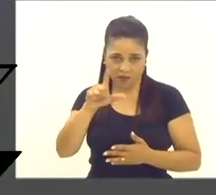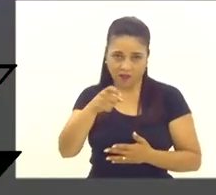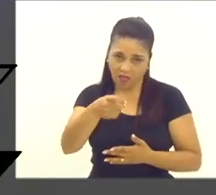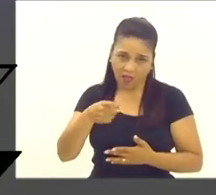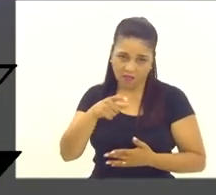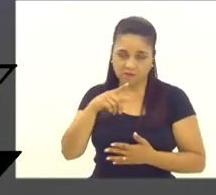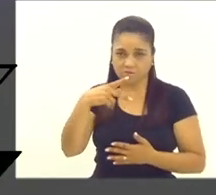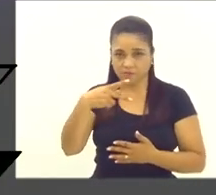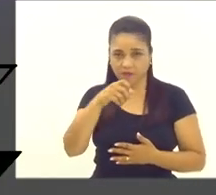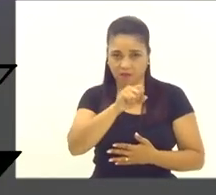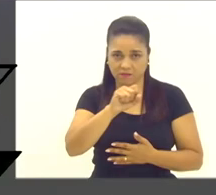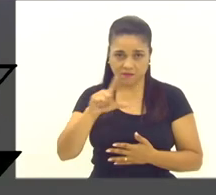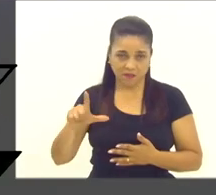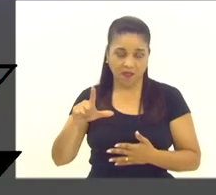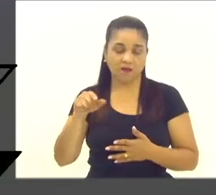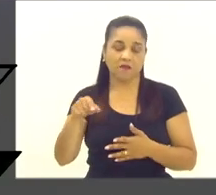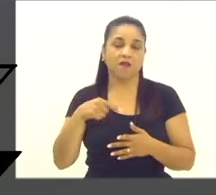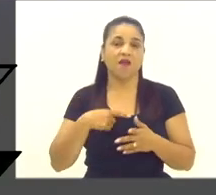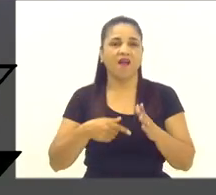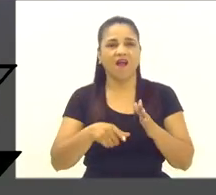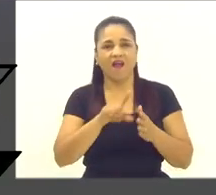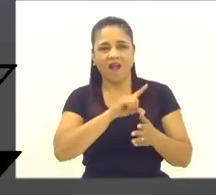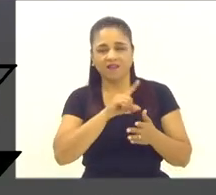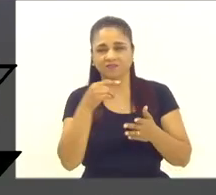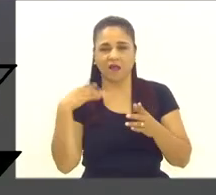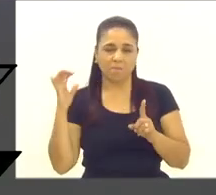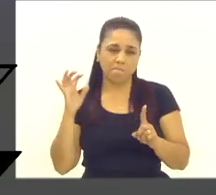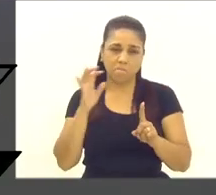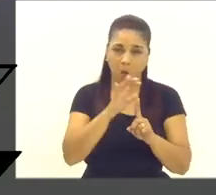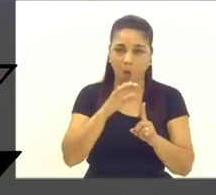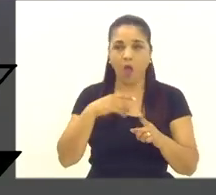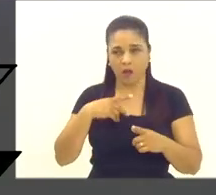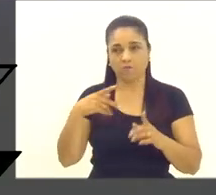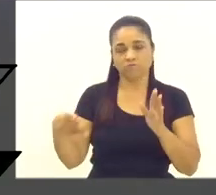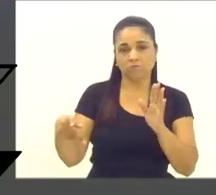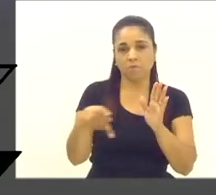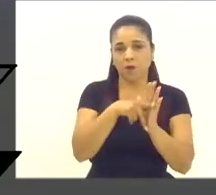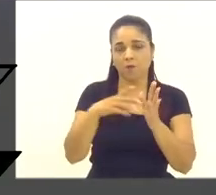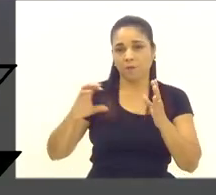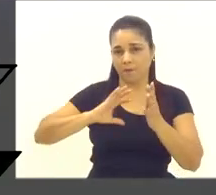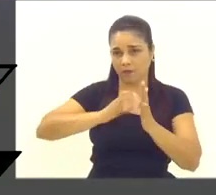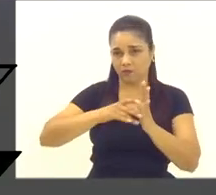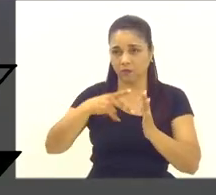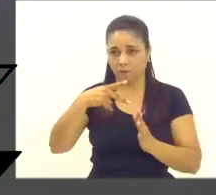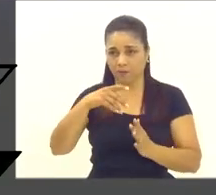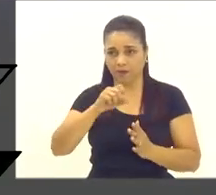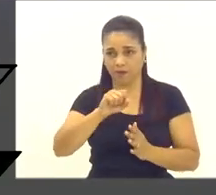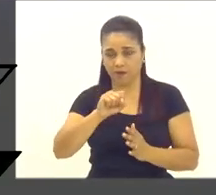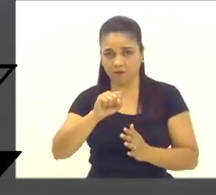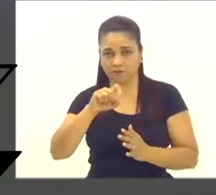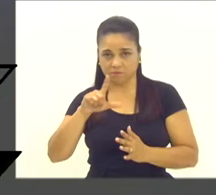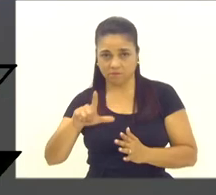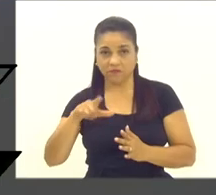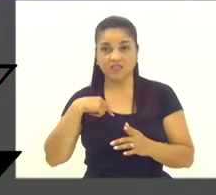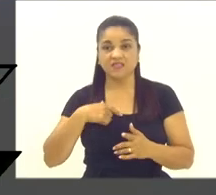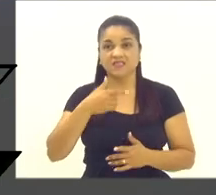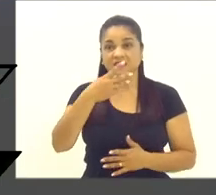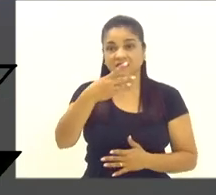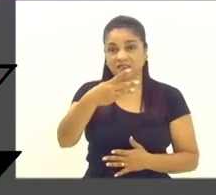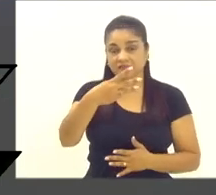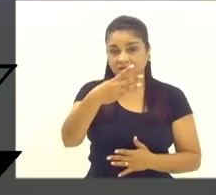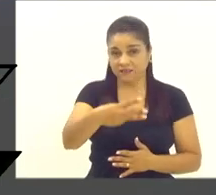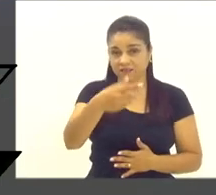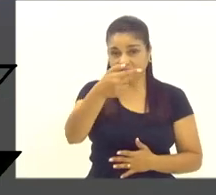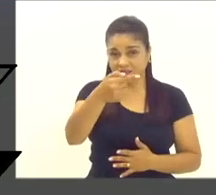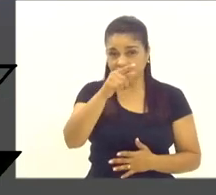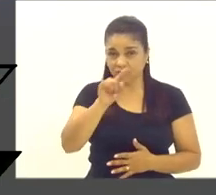época principalmente desses ataques ela era do psl ela sofreu 37 37,5% das menções